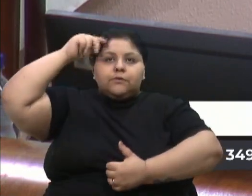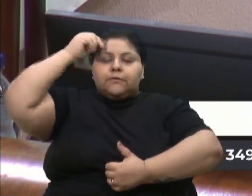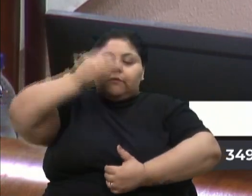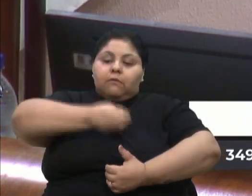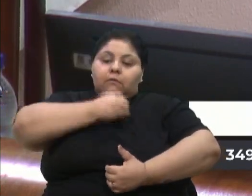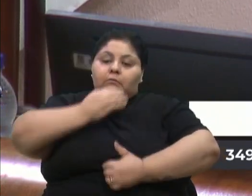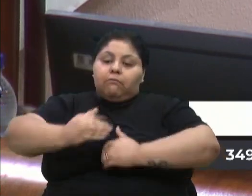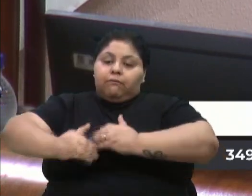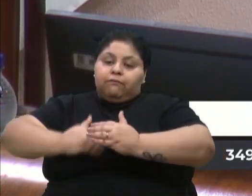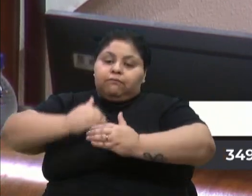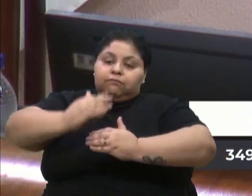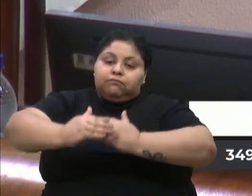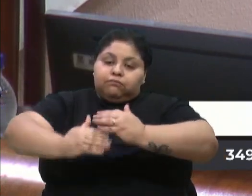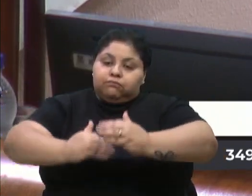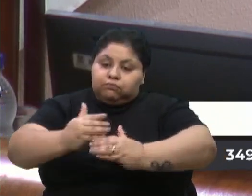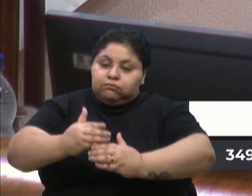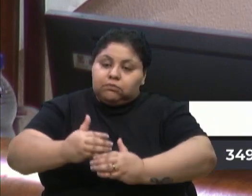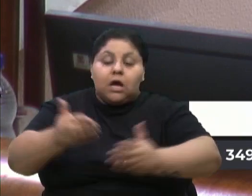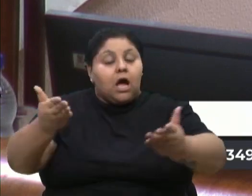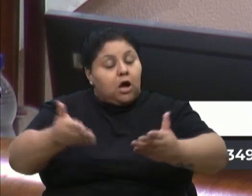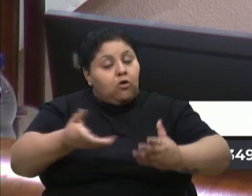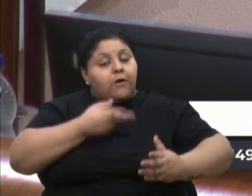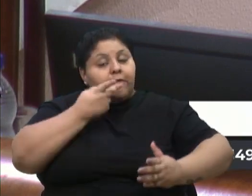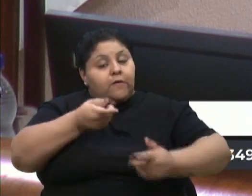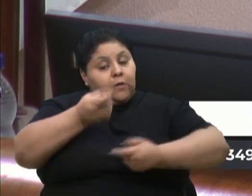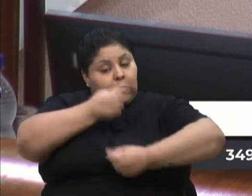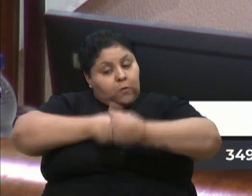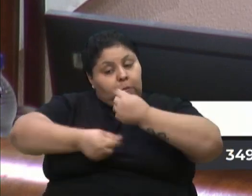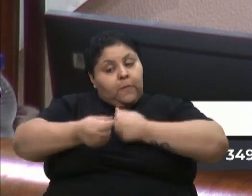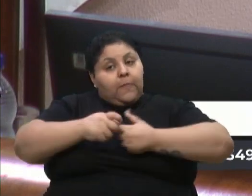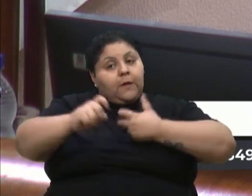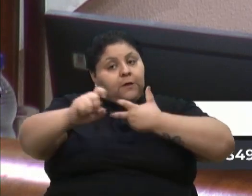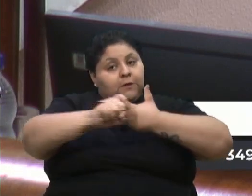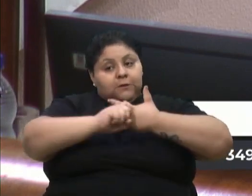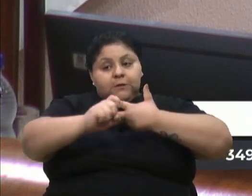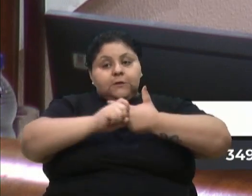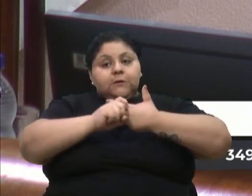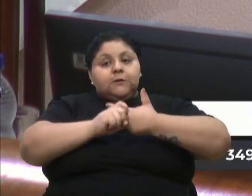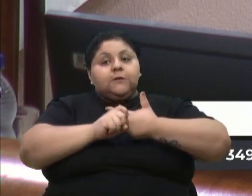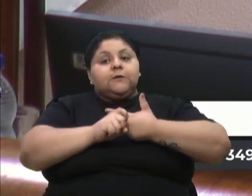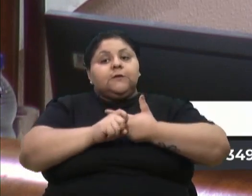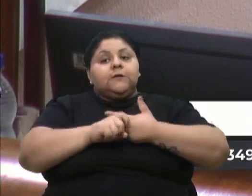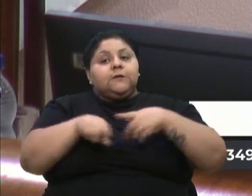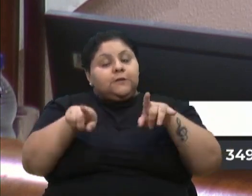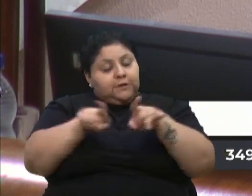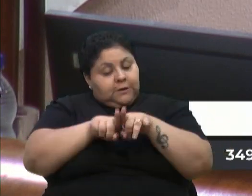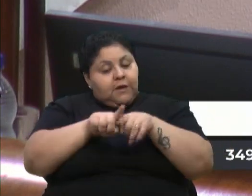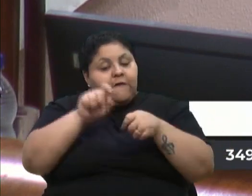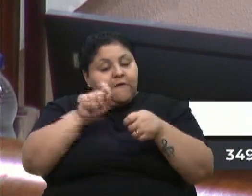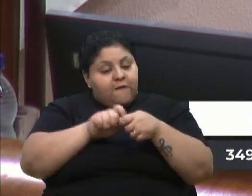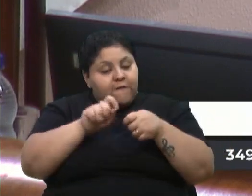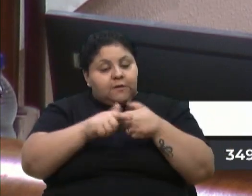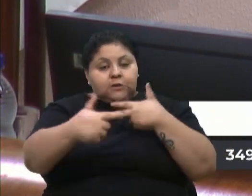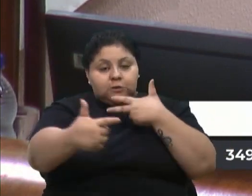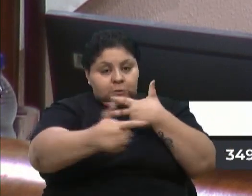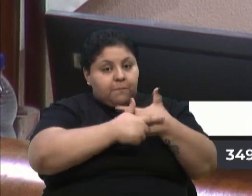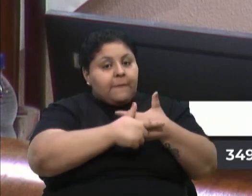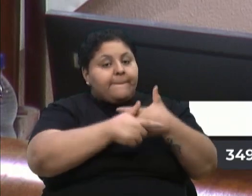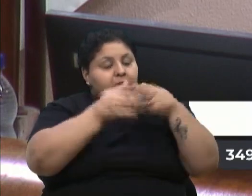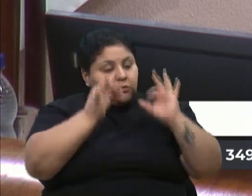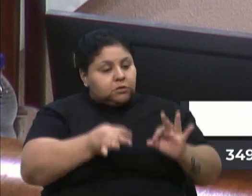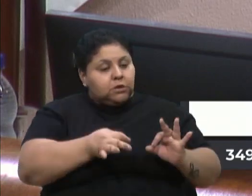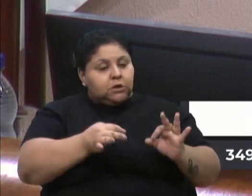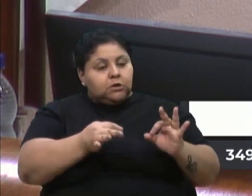estamos falando de uma administração, de um executivo que não está jogando para frente, que está discutindo, mas discutindo com responsabilidade. O